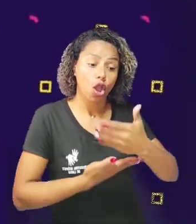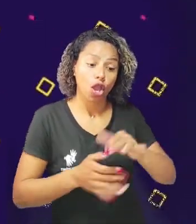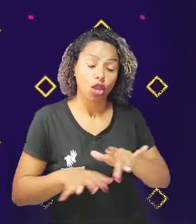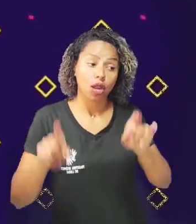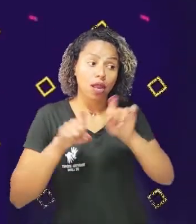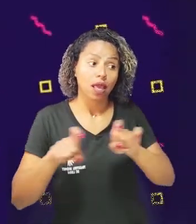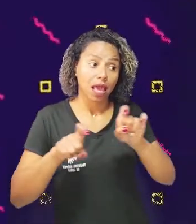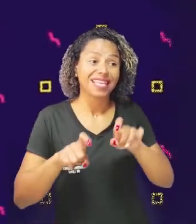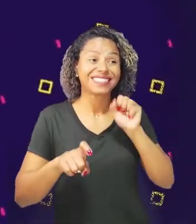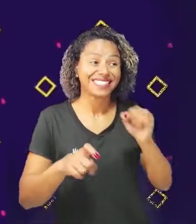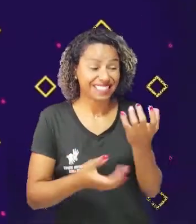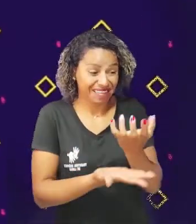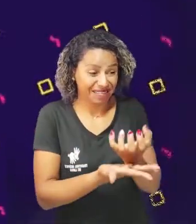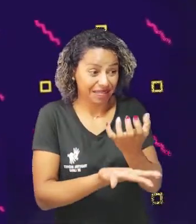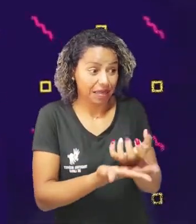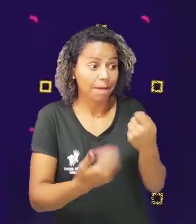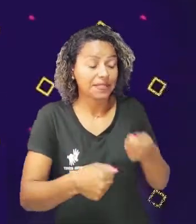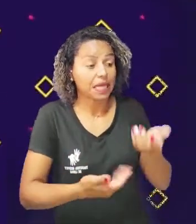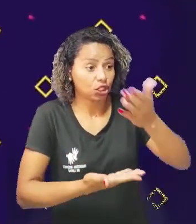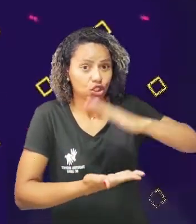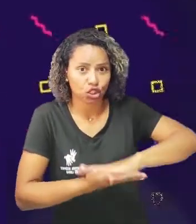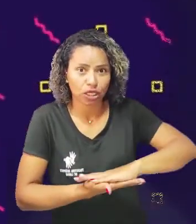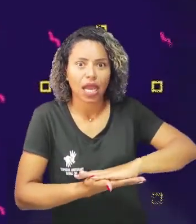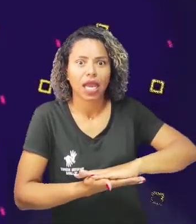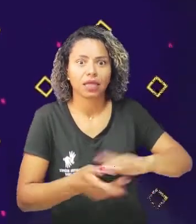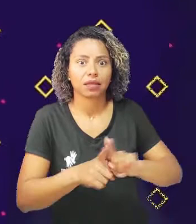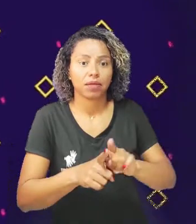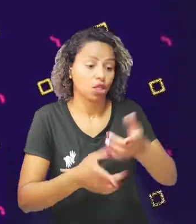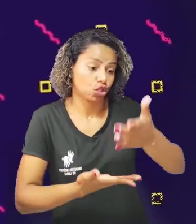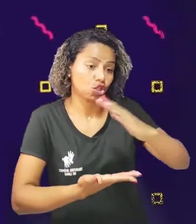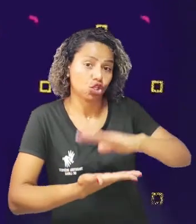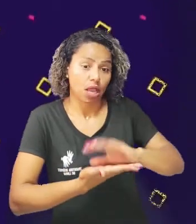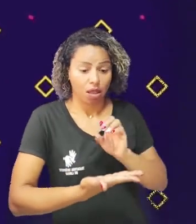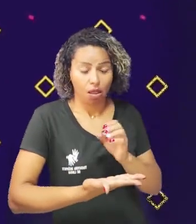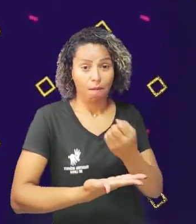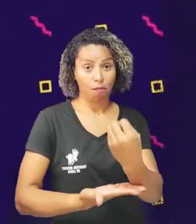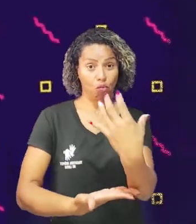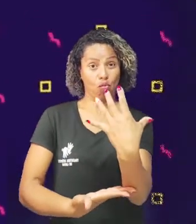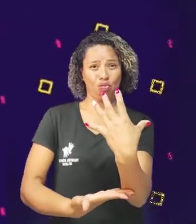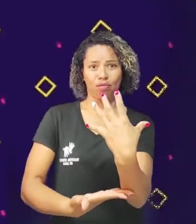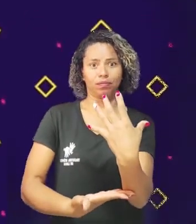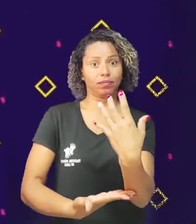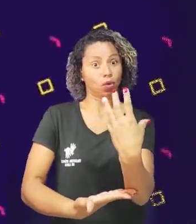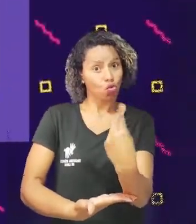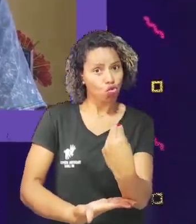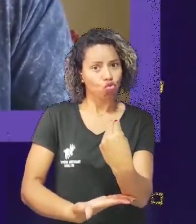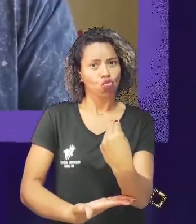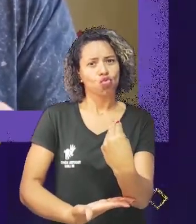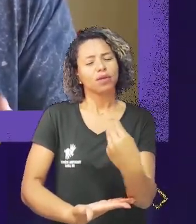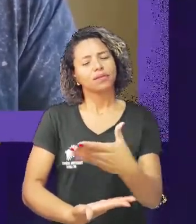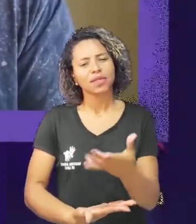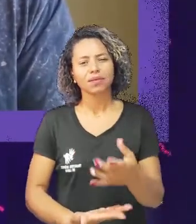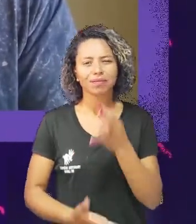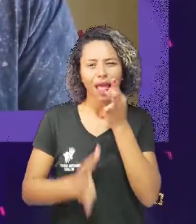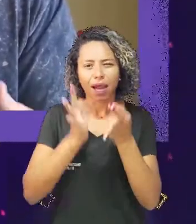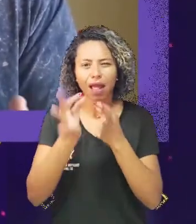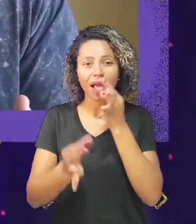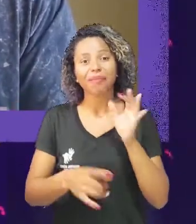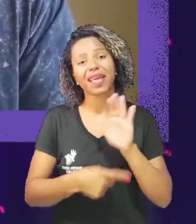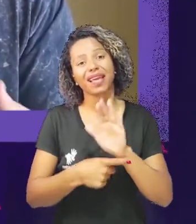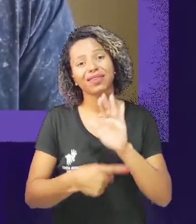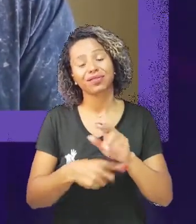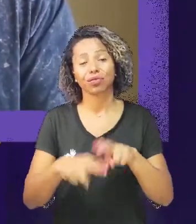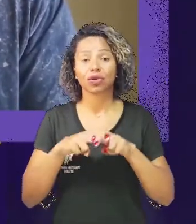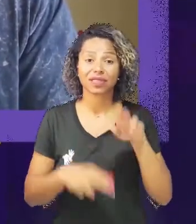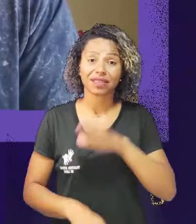para ela não ficar com o computador ligado, vai baixar alguma coisa, vai fazer um download, né? Desligar o monitor, umas dicas assim que